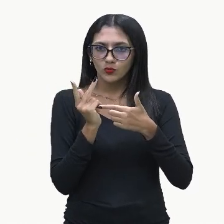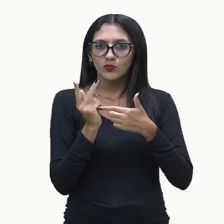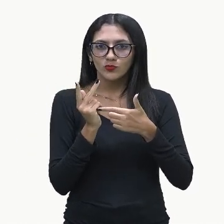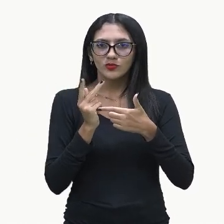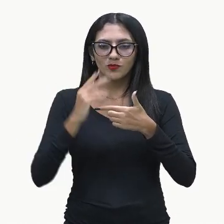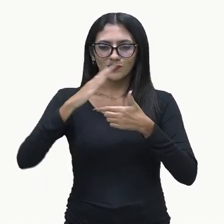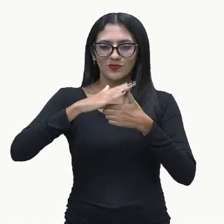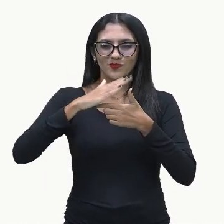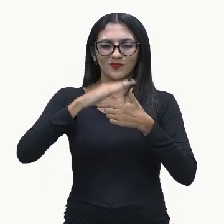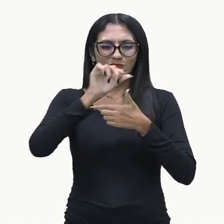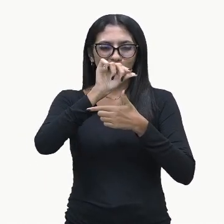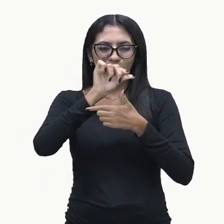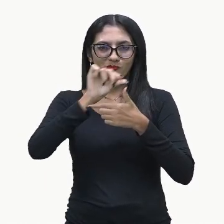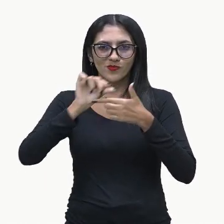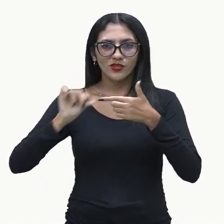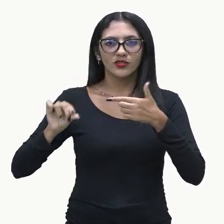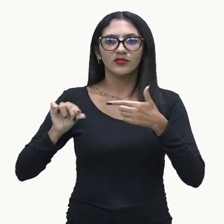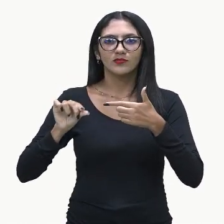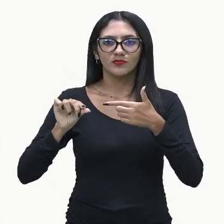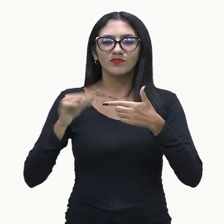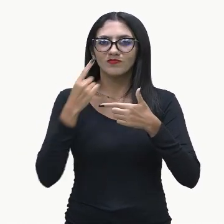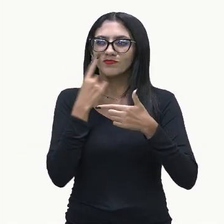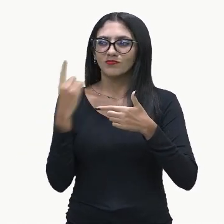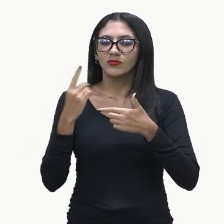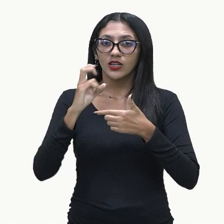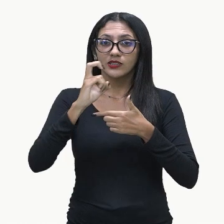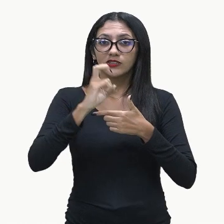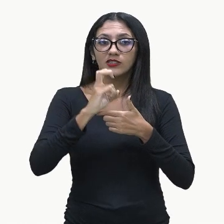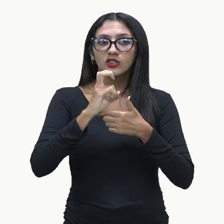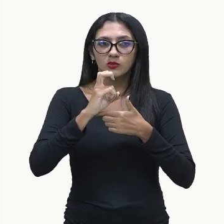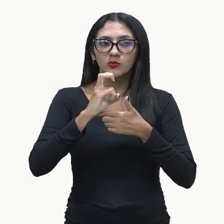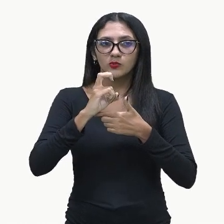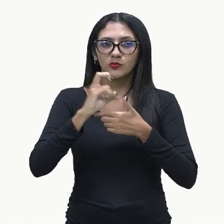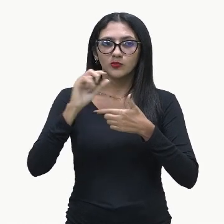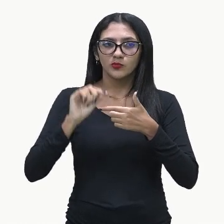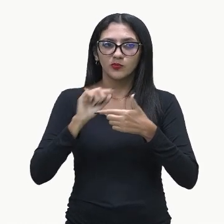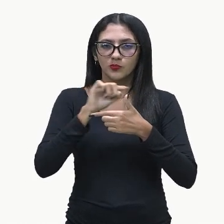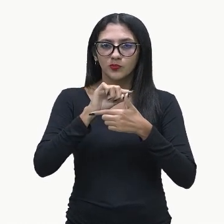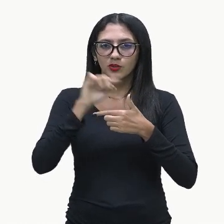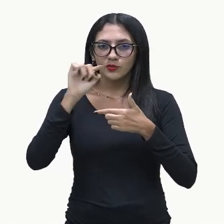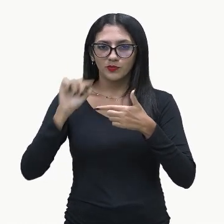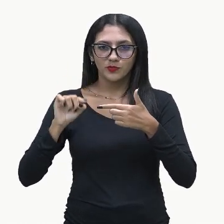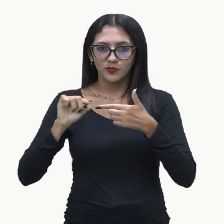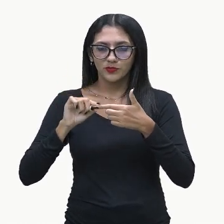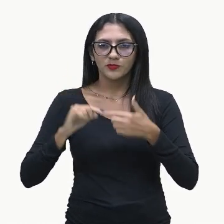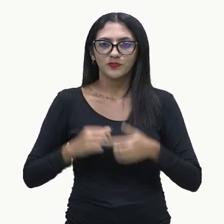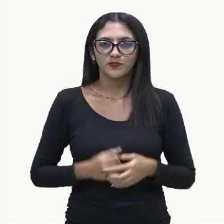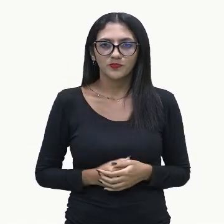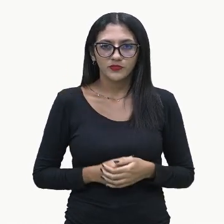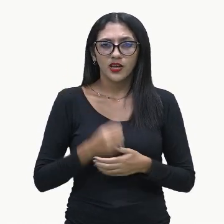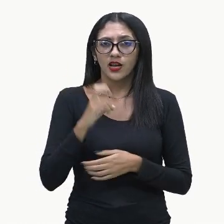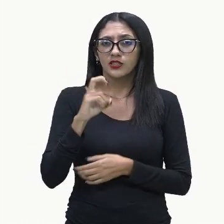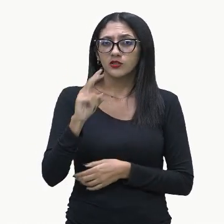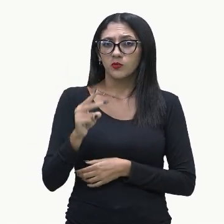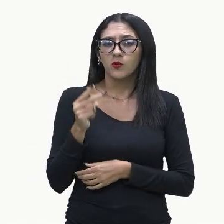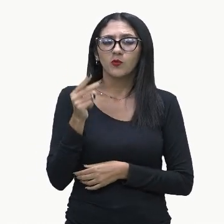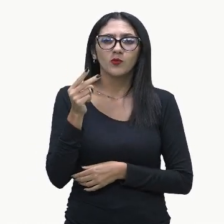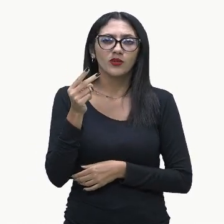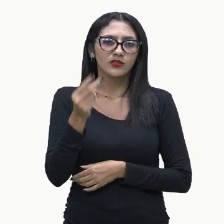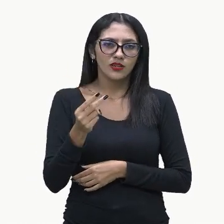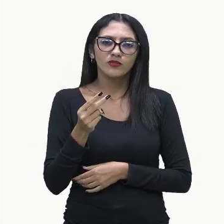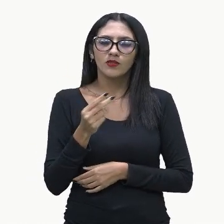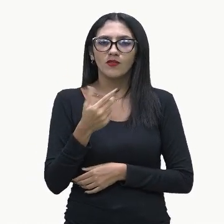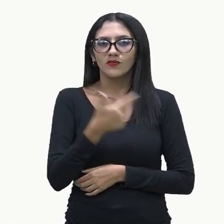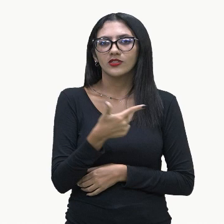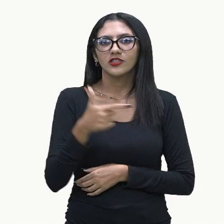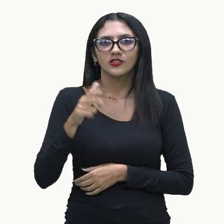da minha hipotenusa, que aqui é quanto? Ó, 5, ok? E 5 ao quadrado é 5 vezes 5, que